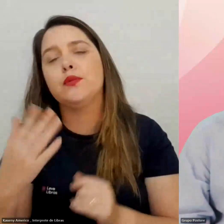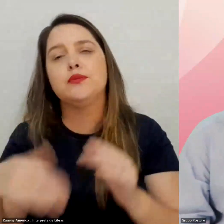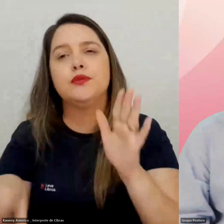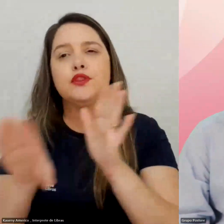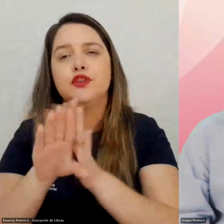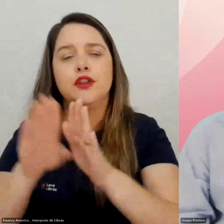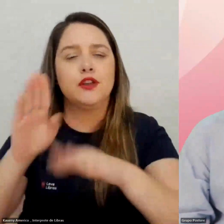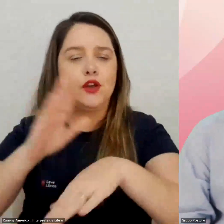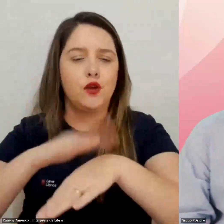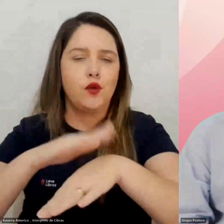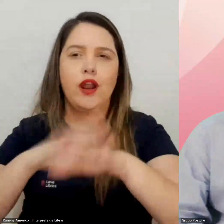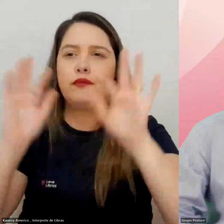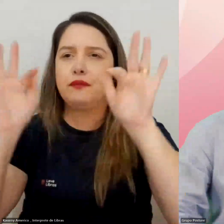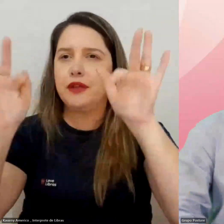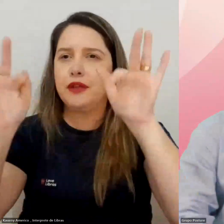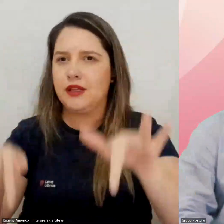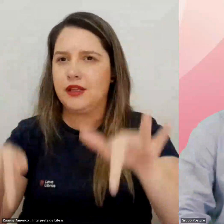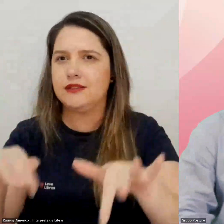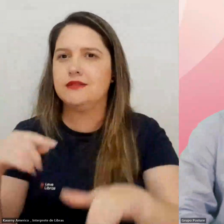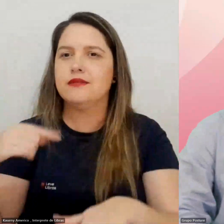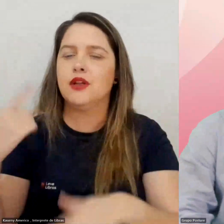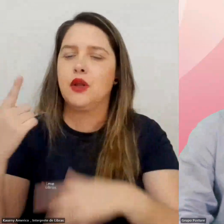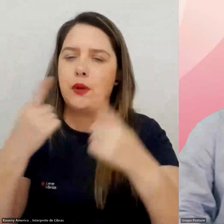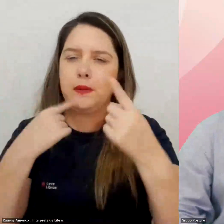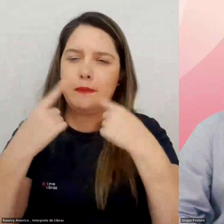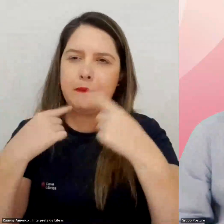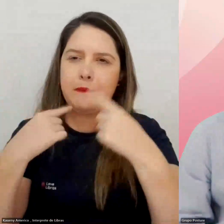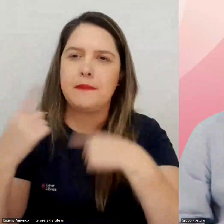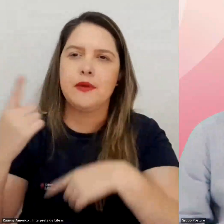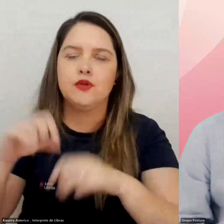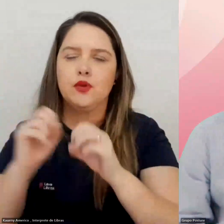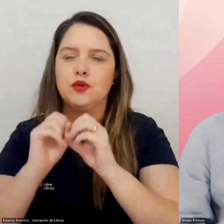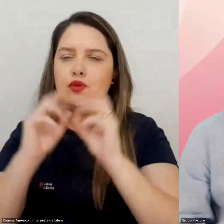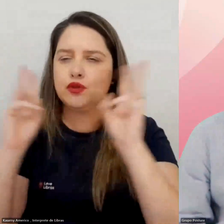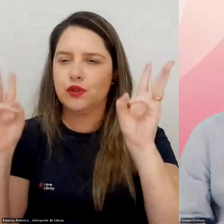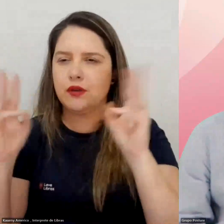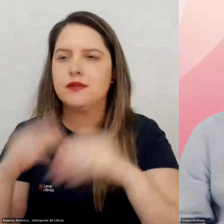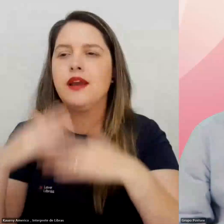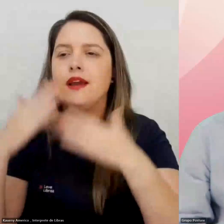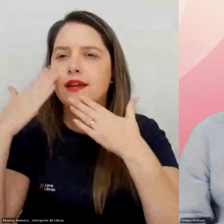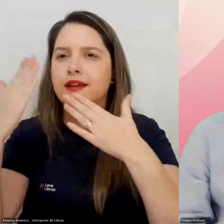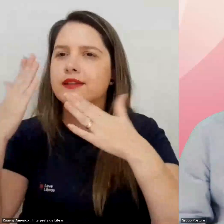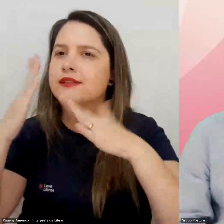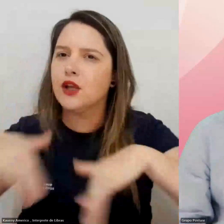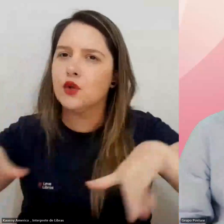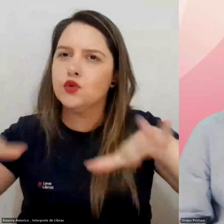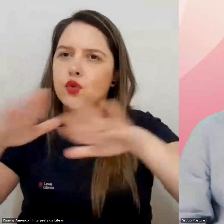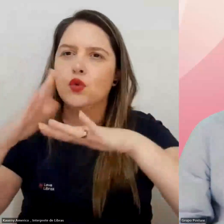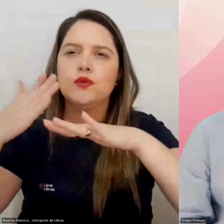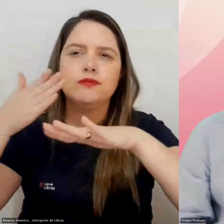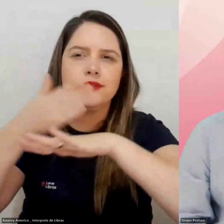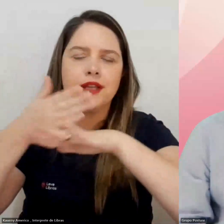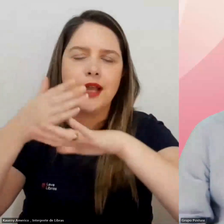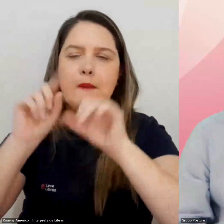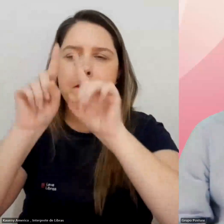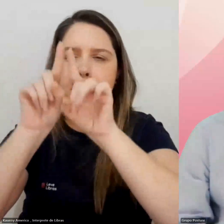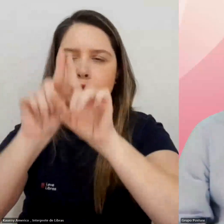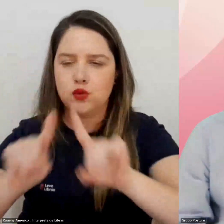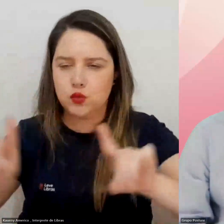do nosso bate-papo e do nosso workshop. Eu quero agradecer a todos a participação, da Posture,